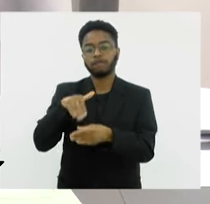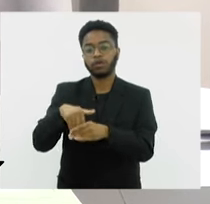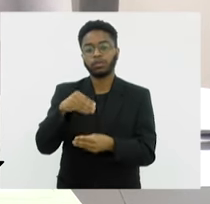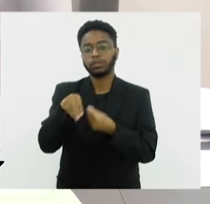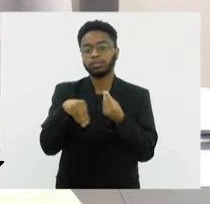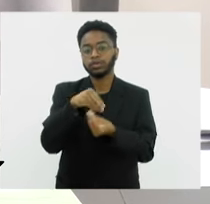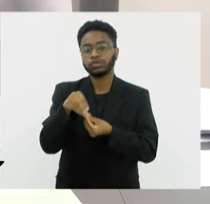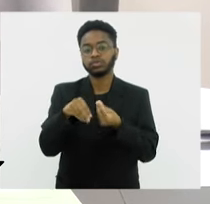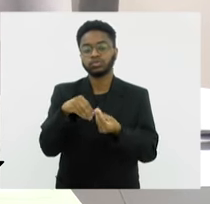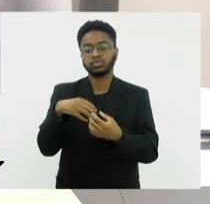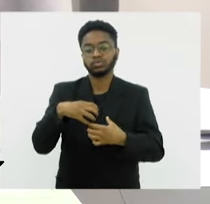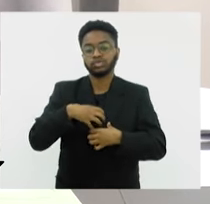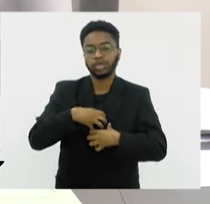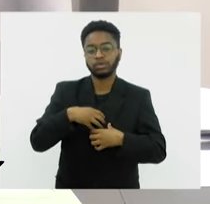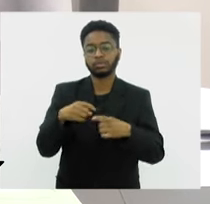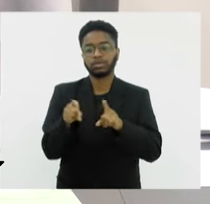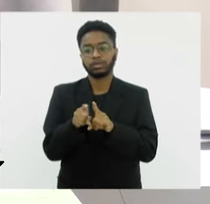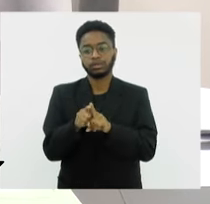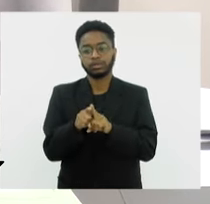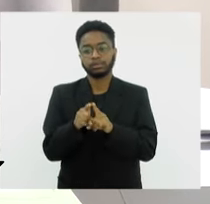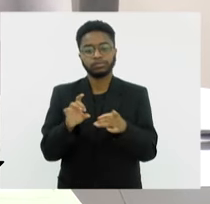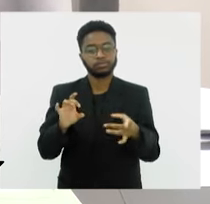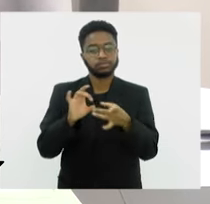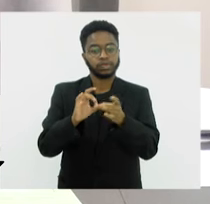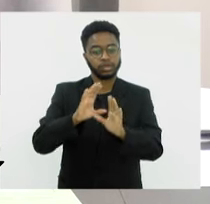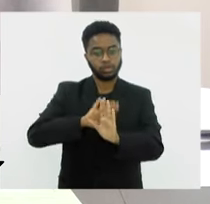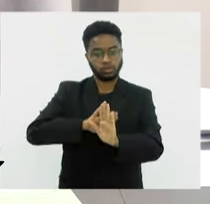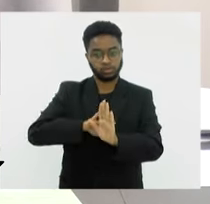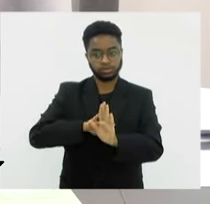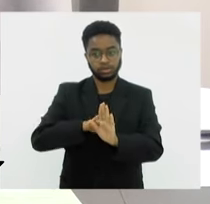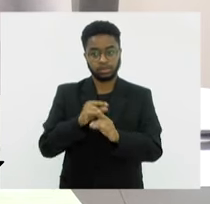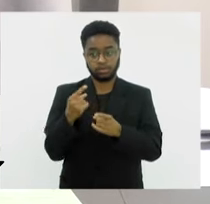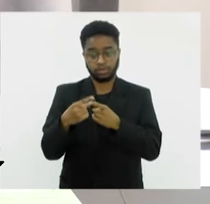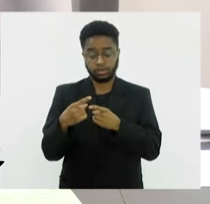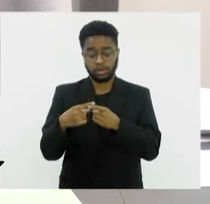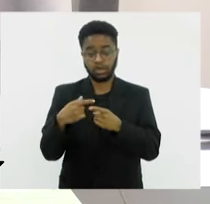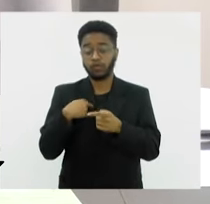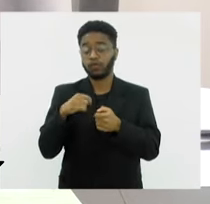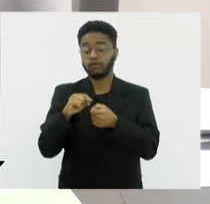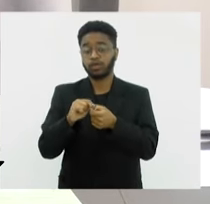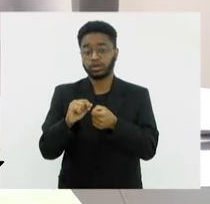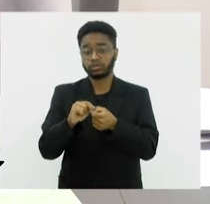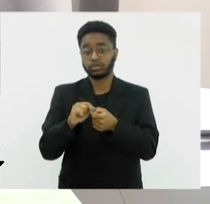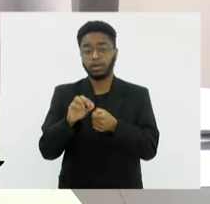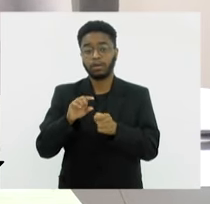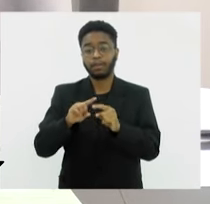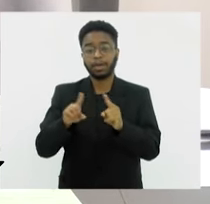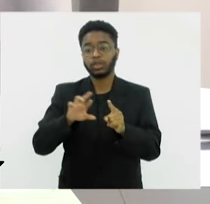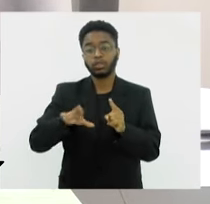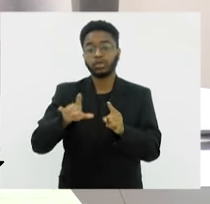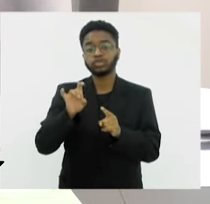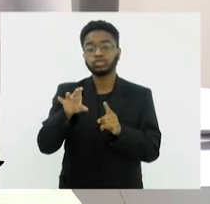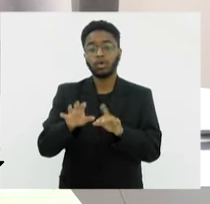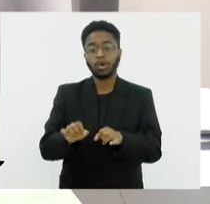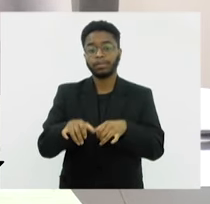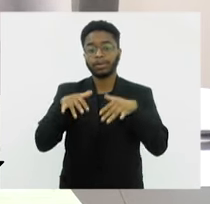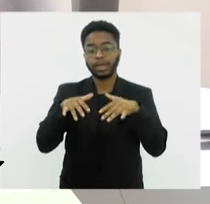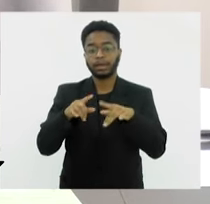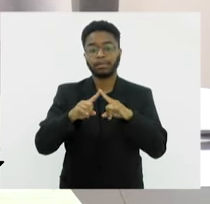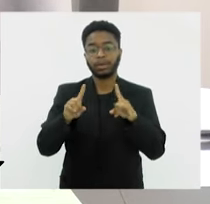de voto de forma com um ingrediente ideológico. Por que que eu faço e não deixo apenas para o plenário, que não é o meu hábito aqui na